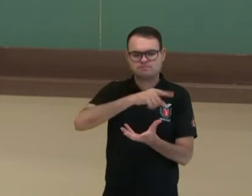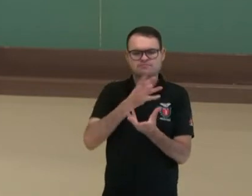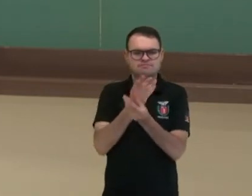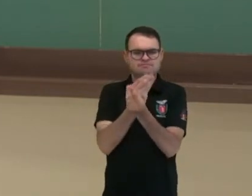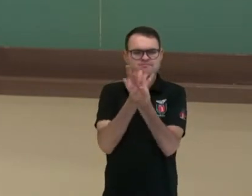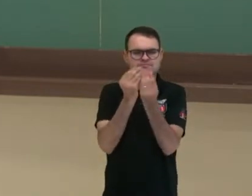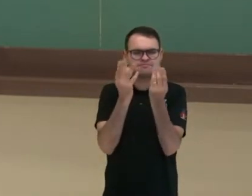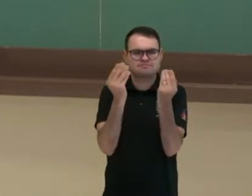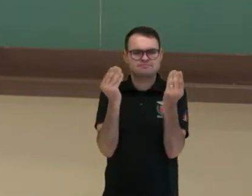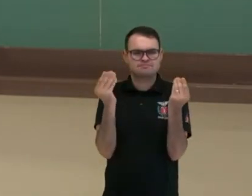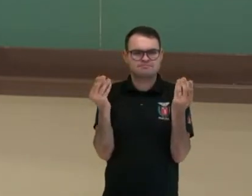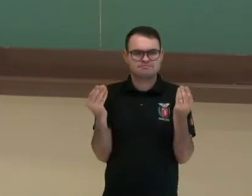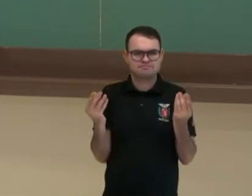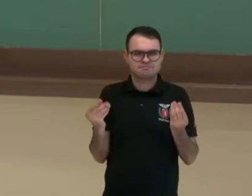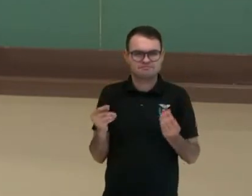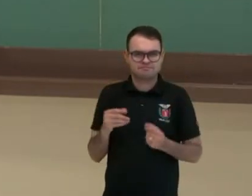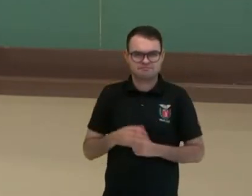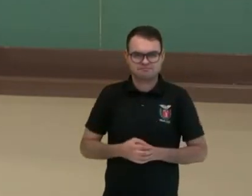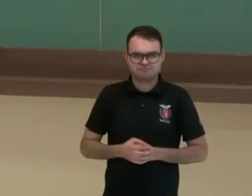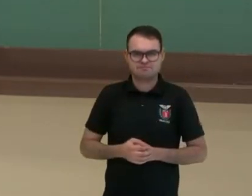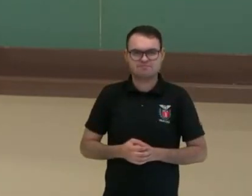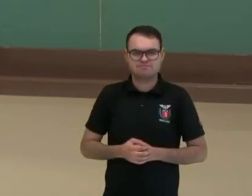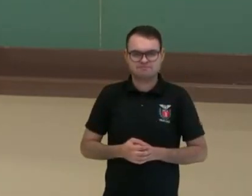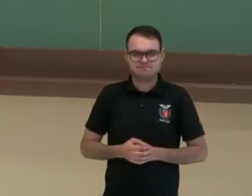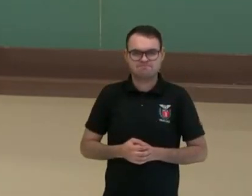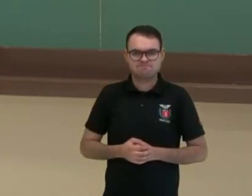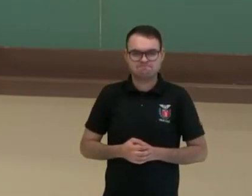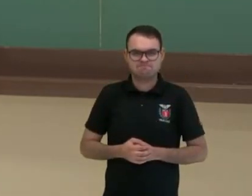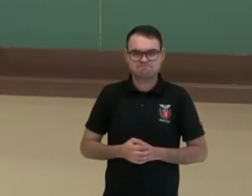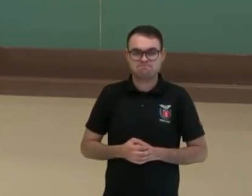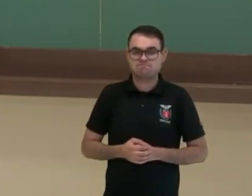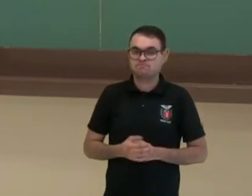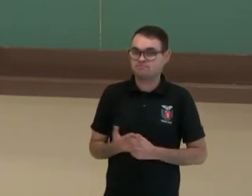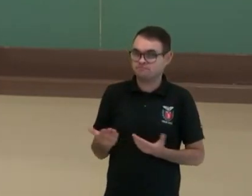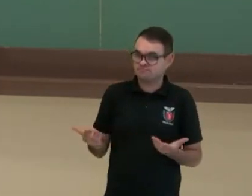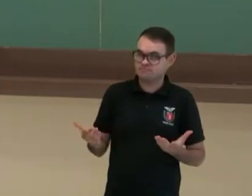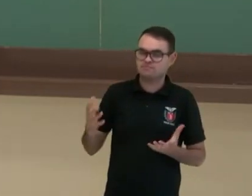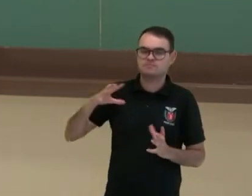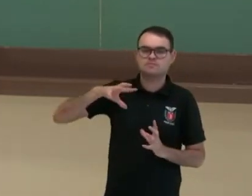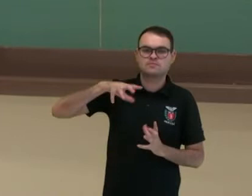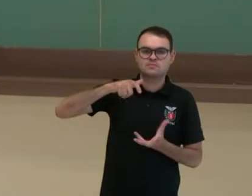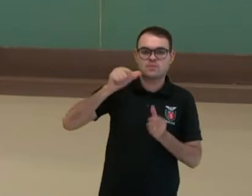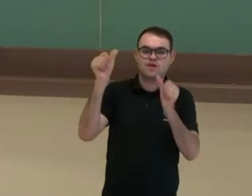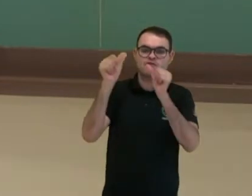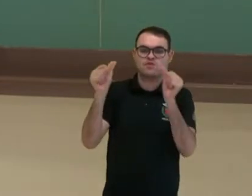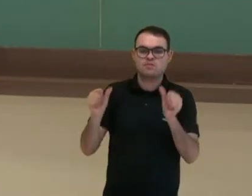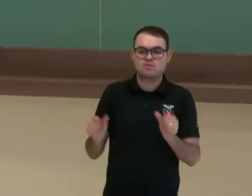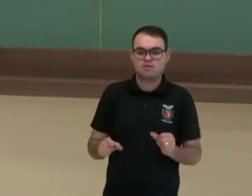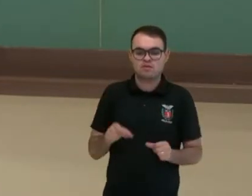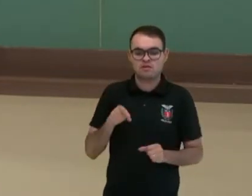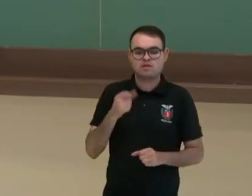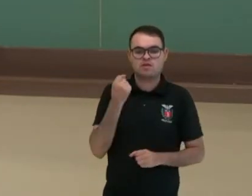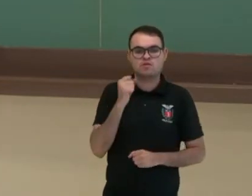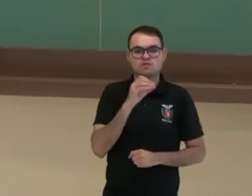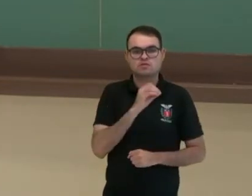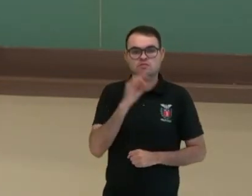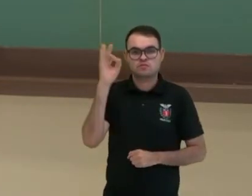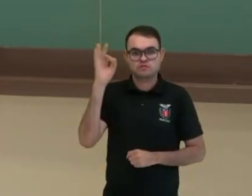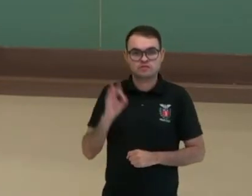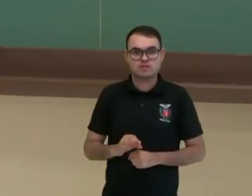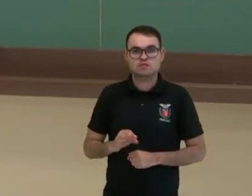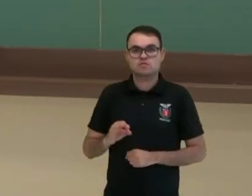de seres. Então, o nosso planeta era formado por cerca de 80% de gás